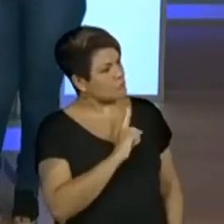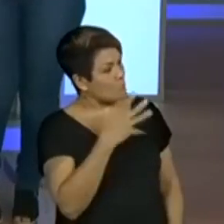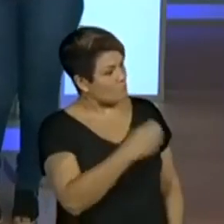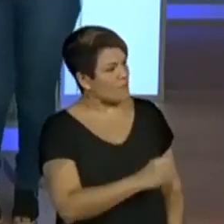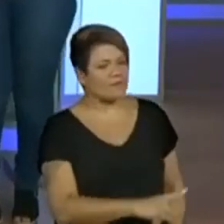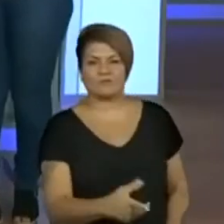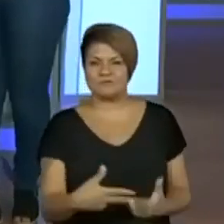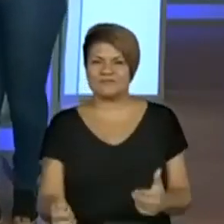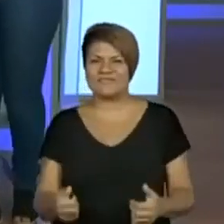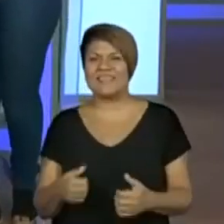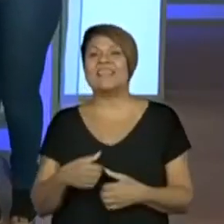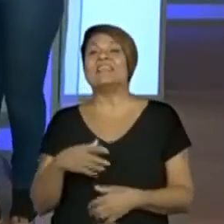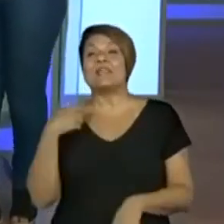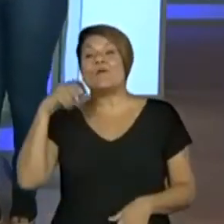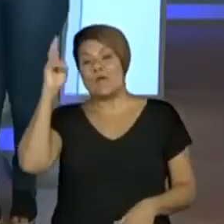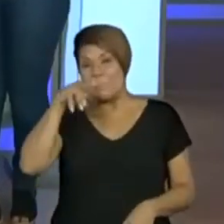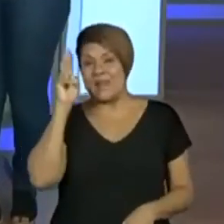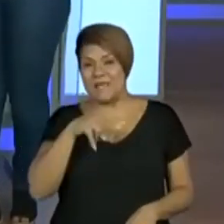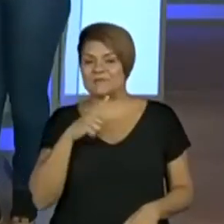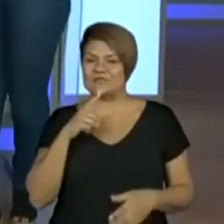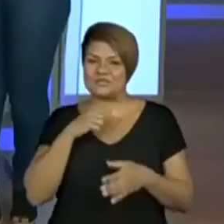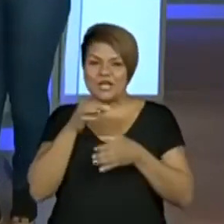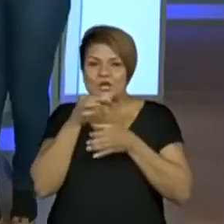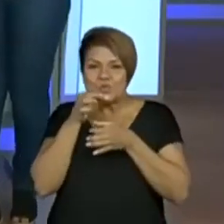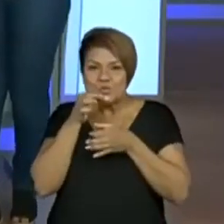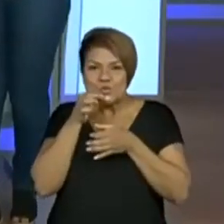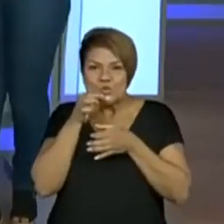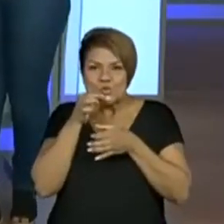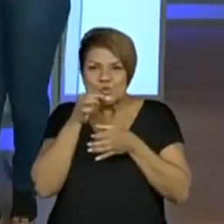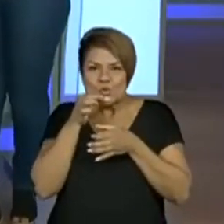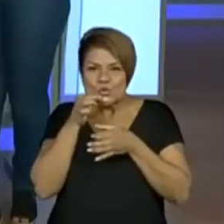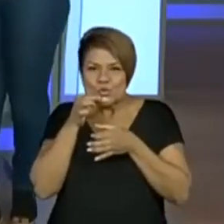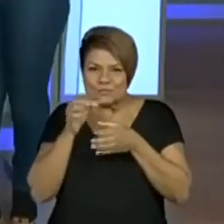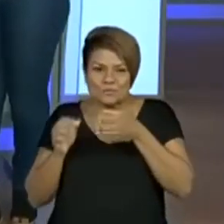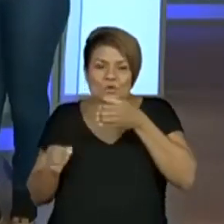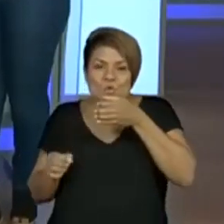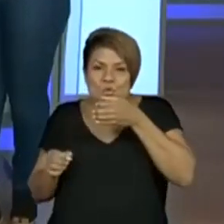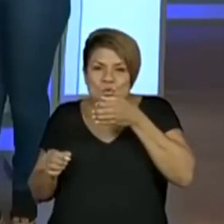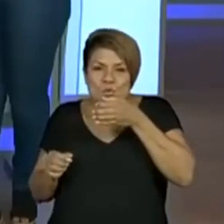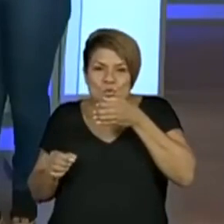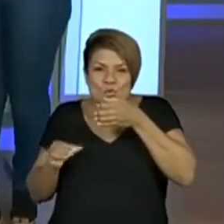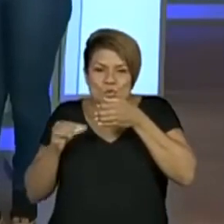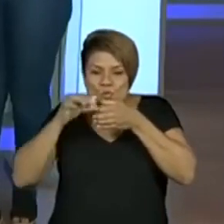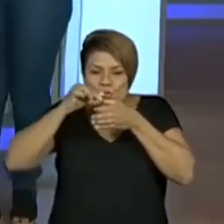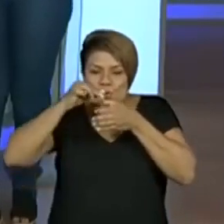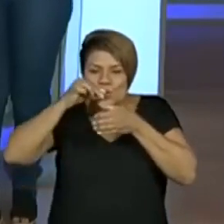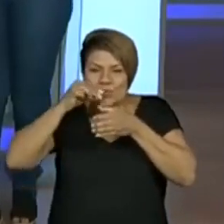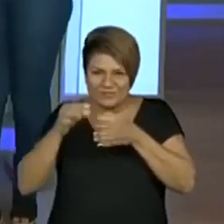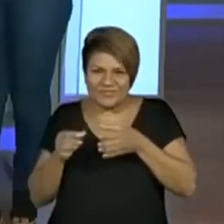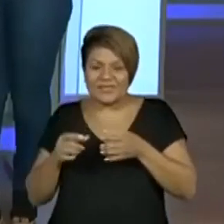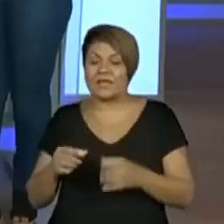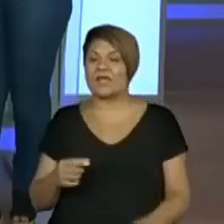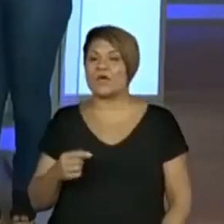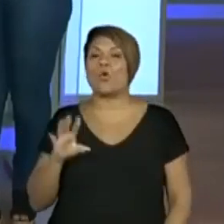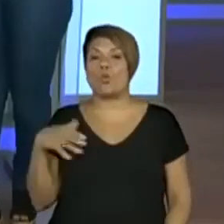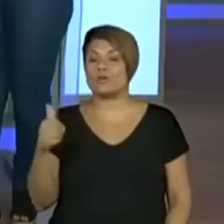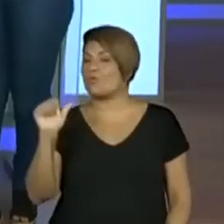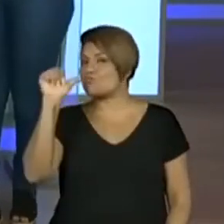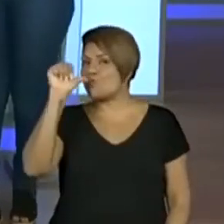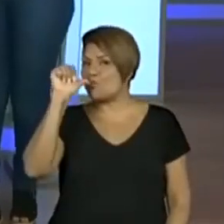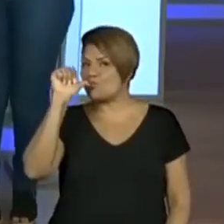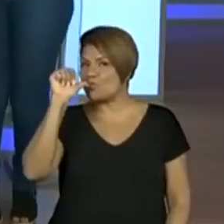Eu lembro que a gente tinha aqueles de canudinho e os copinhos de quando tinha uma madeira a gente coloca o